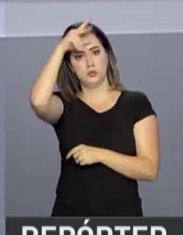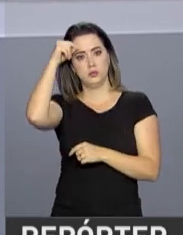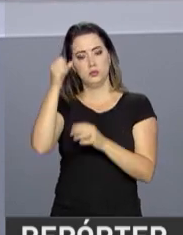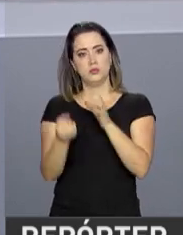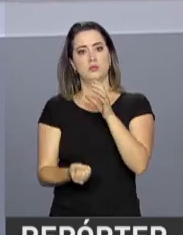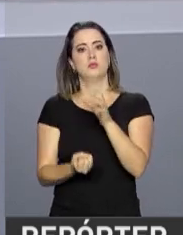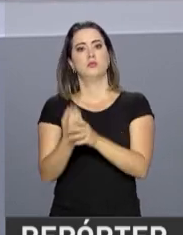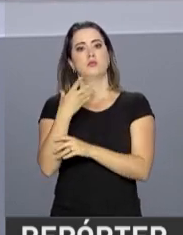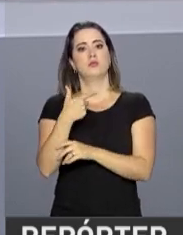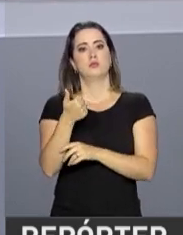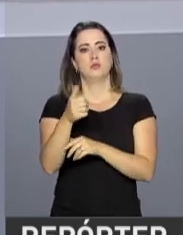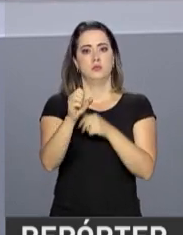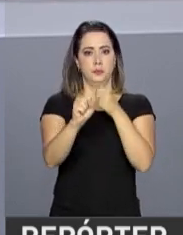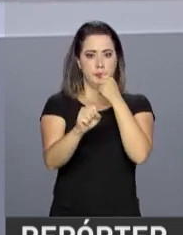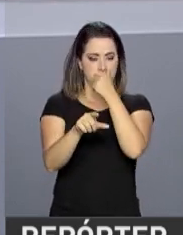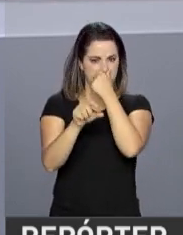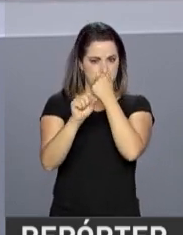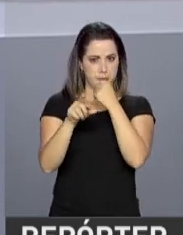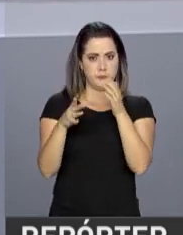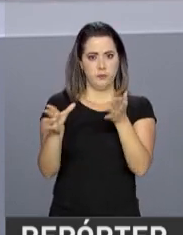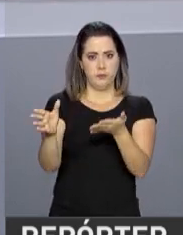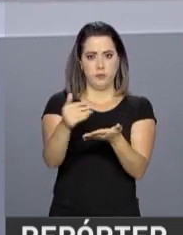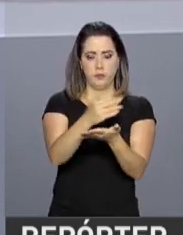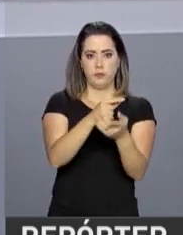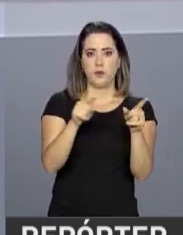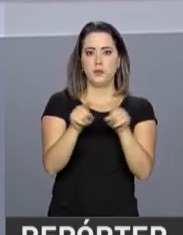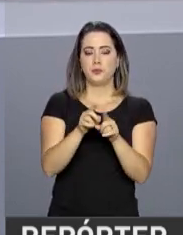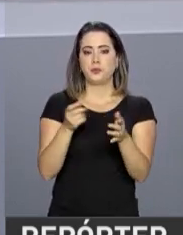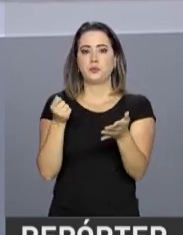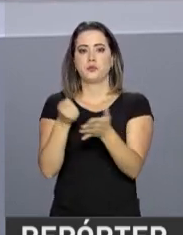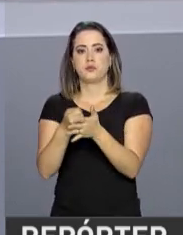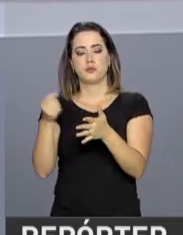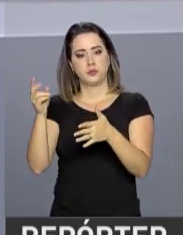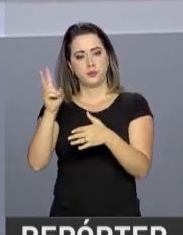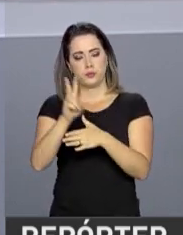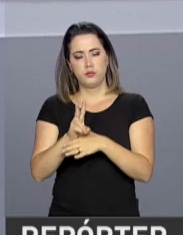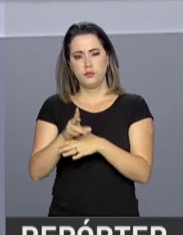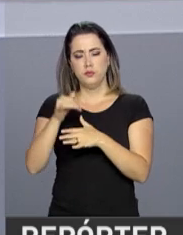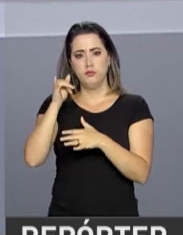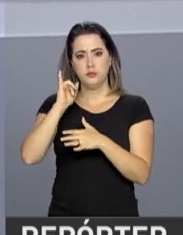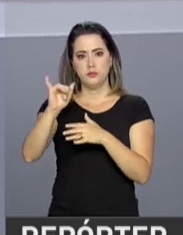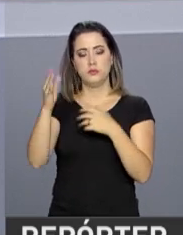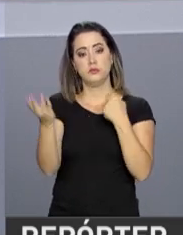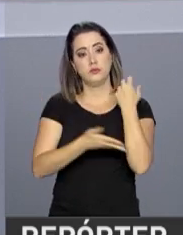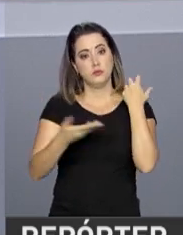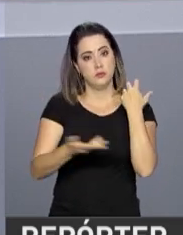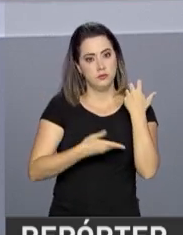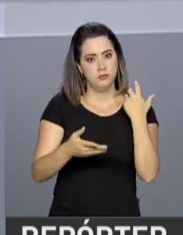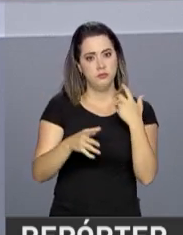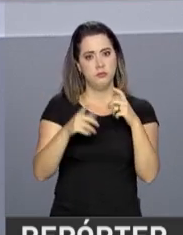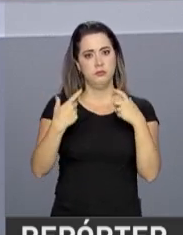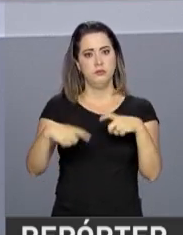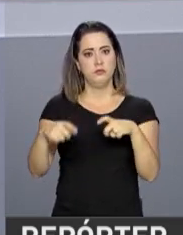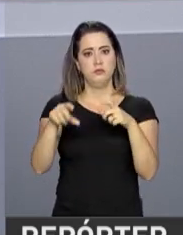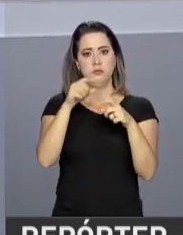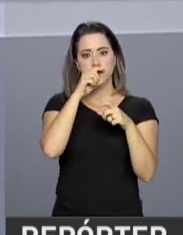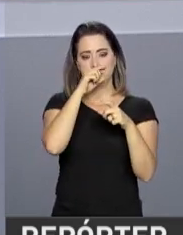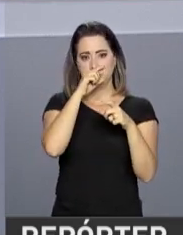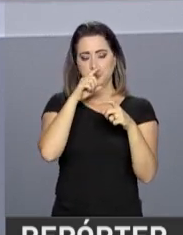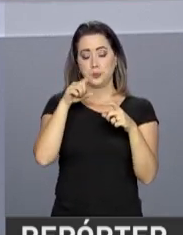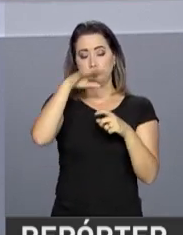foi criado em 2008 para captar investimentos e fãs financiar ações de combate ao desmatamento na região o fundo amazônia